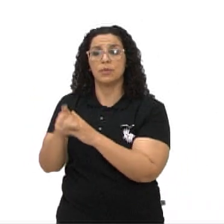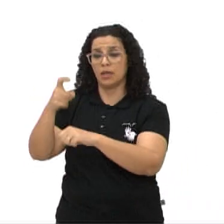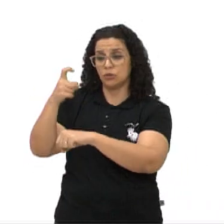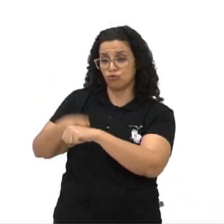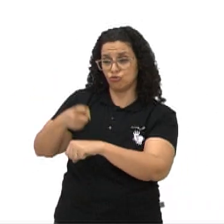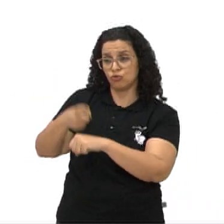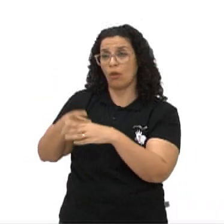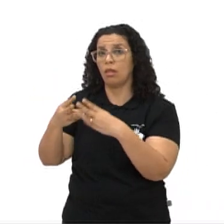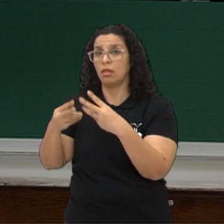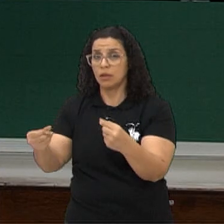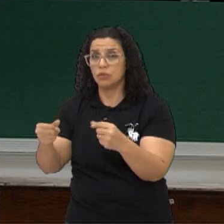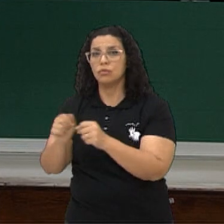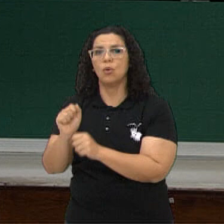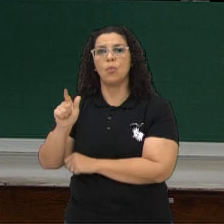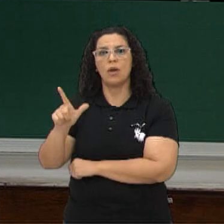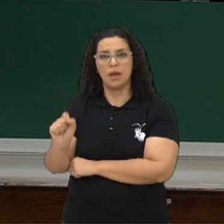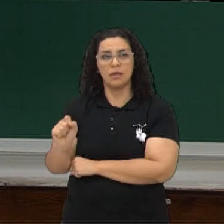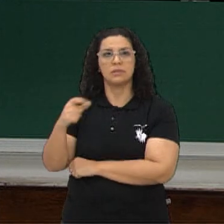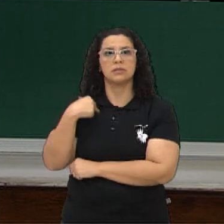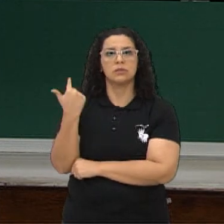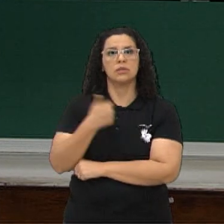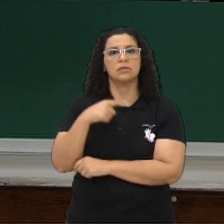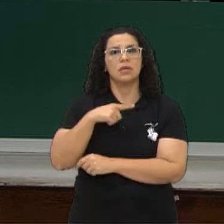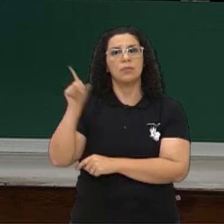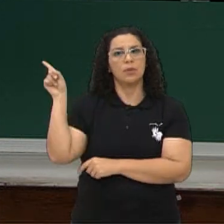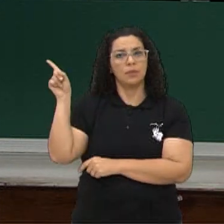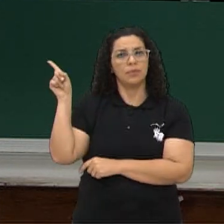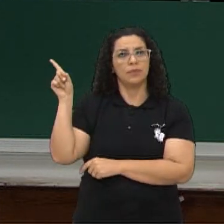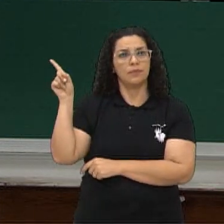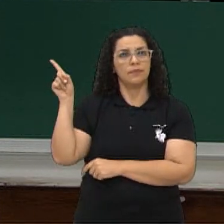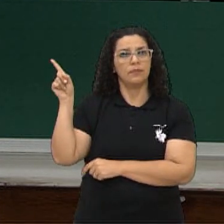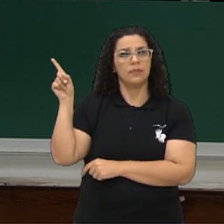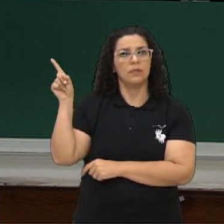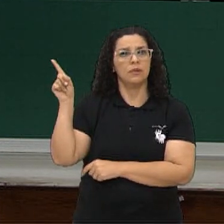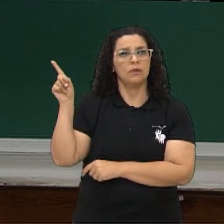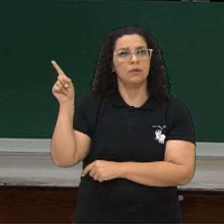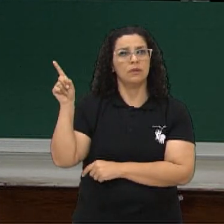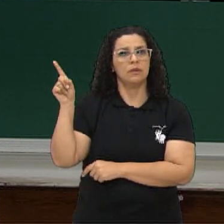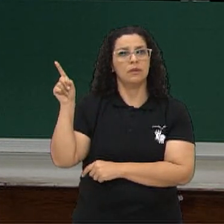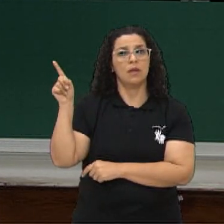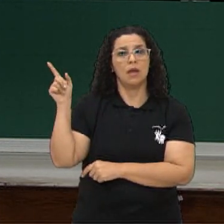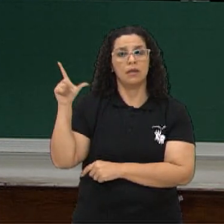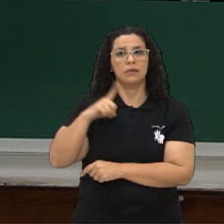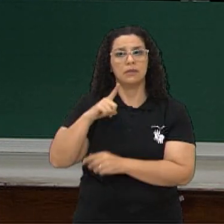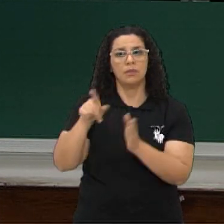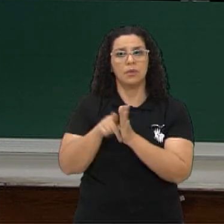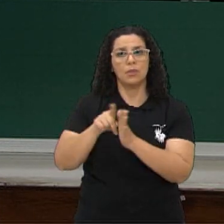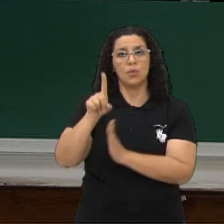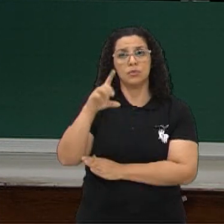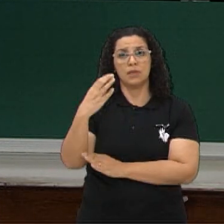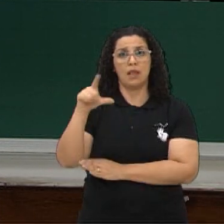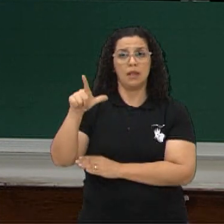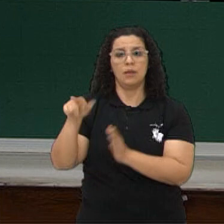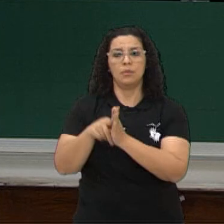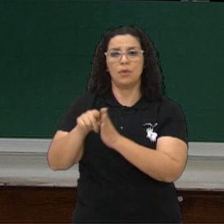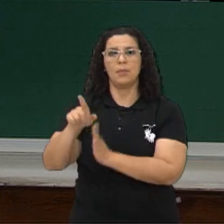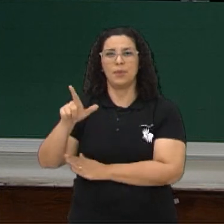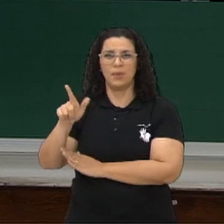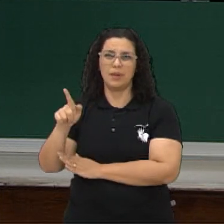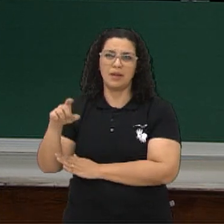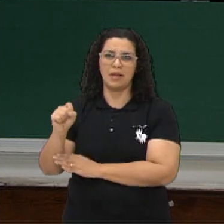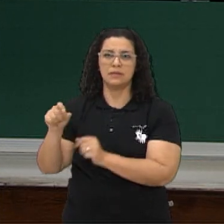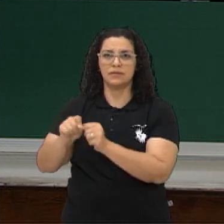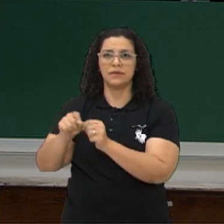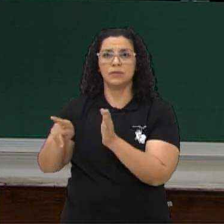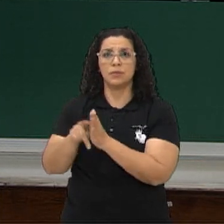ou gasosa. Então, aqui nós temos um metal, lá formado na parte do cátodo, e uma substância simples, que é o gás cloro,